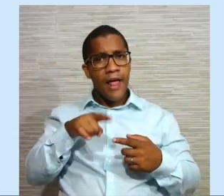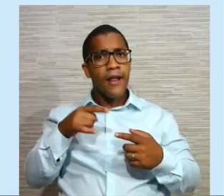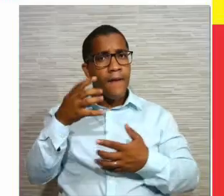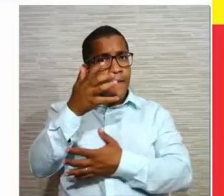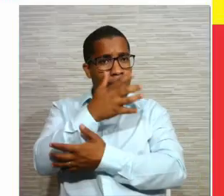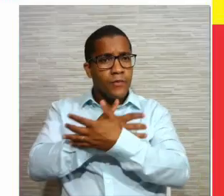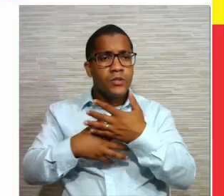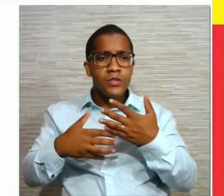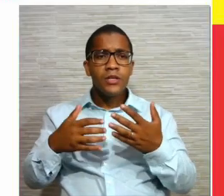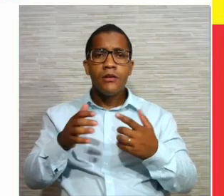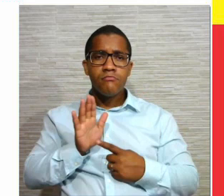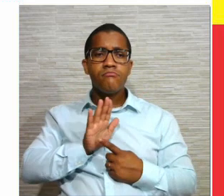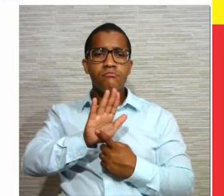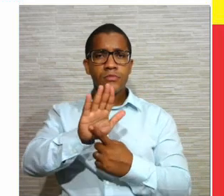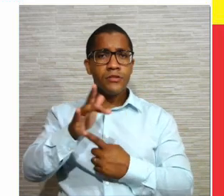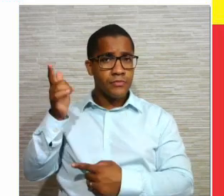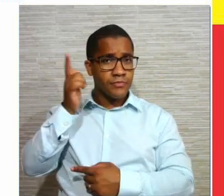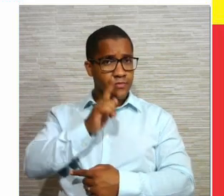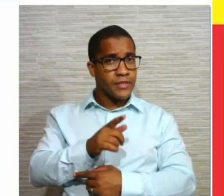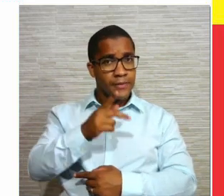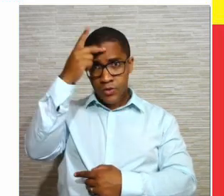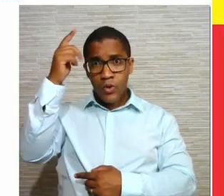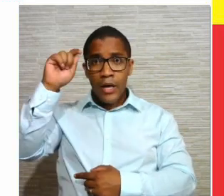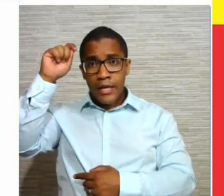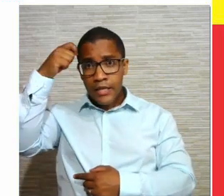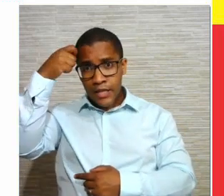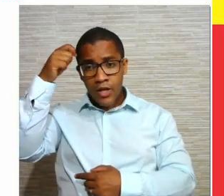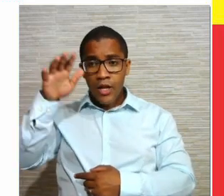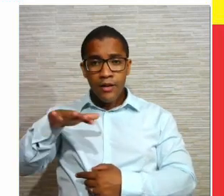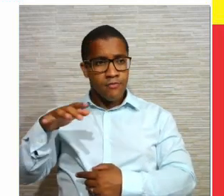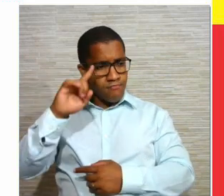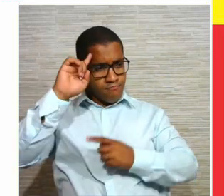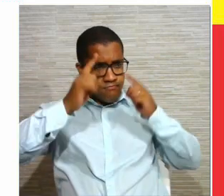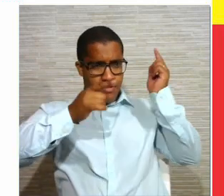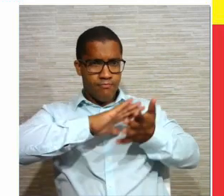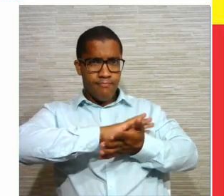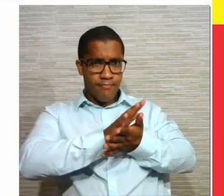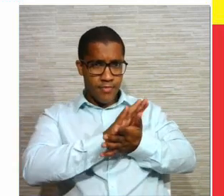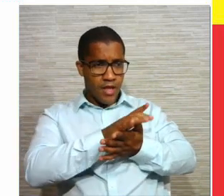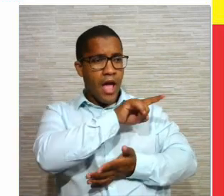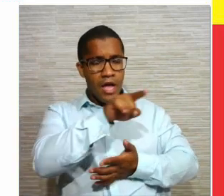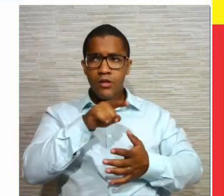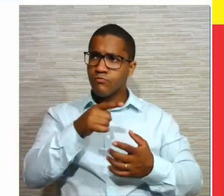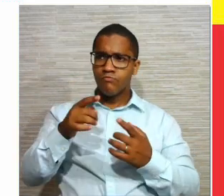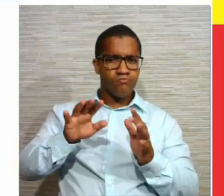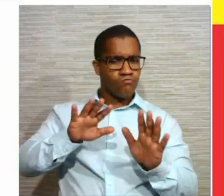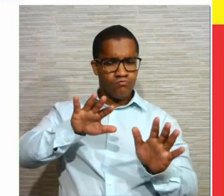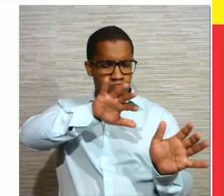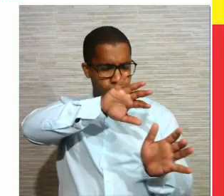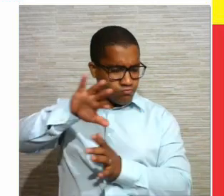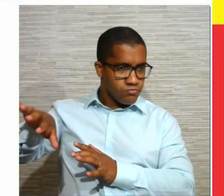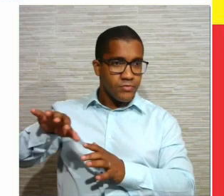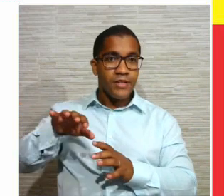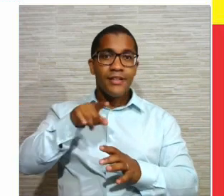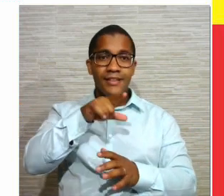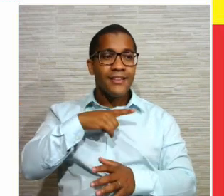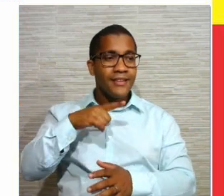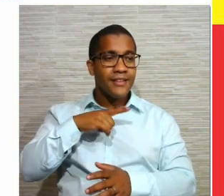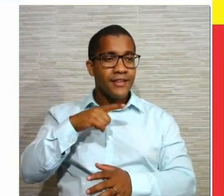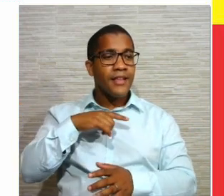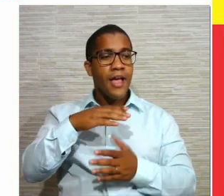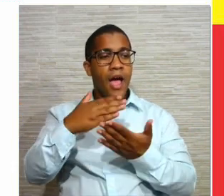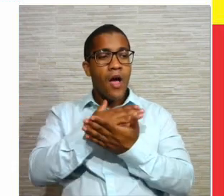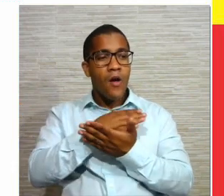Então, os negros se rebelaram contra a ordem vigente. Em Chicago, artistas como Buddy Guy e Willie